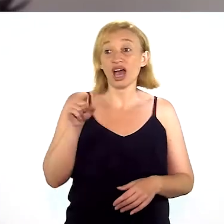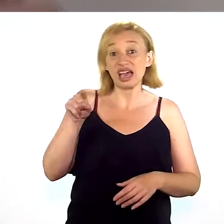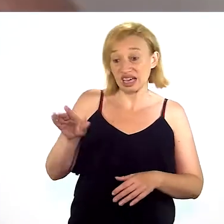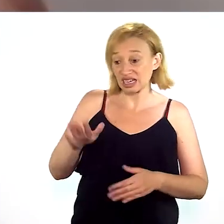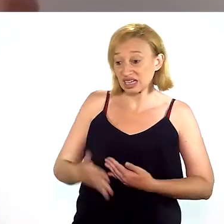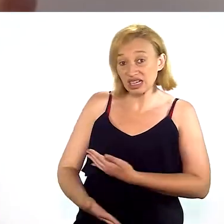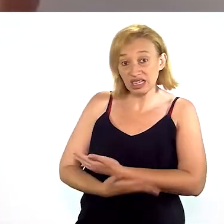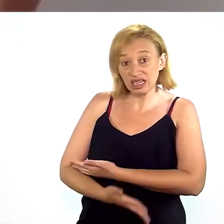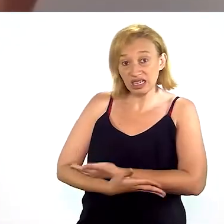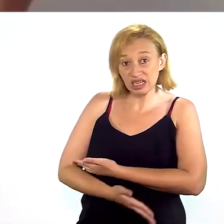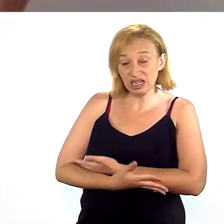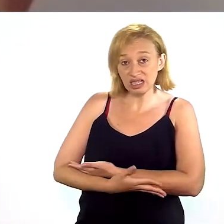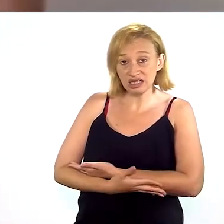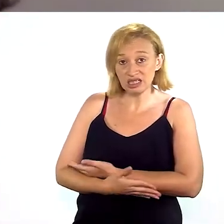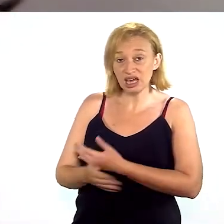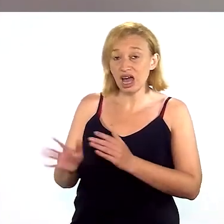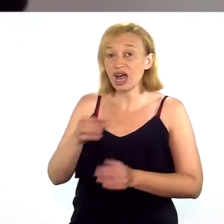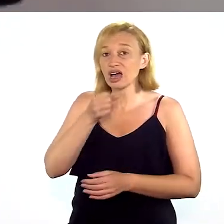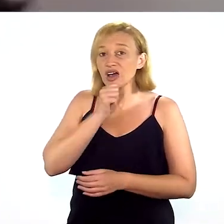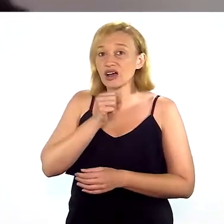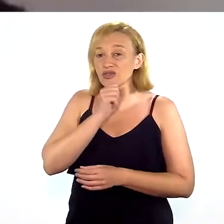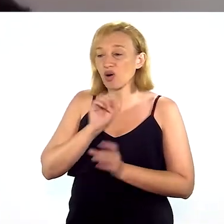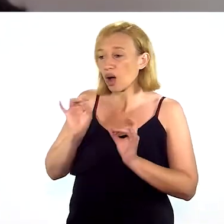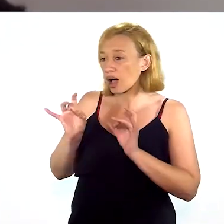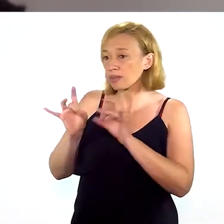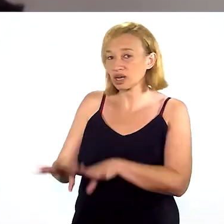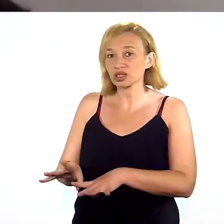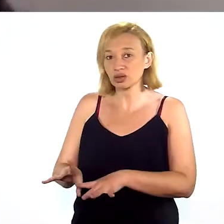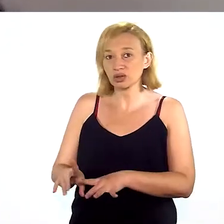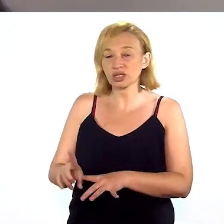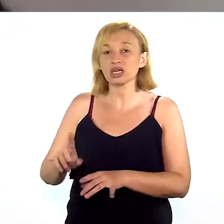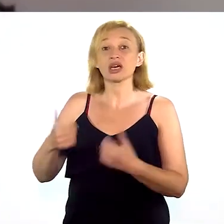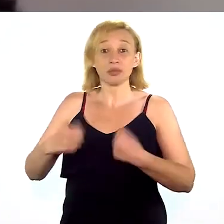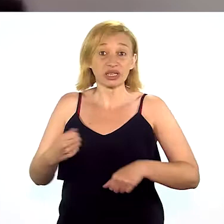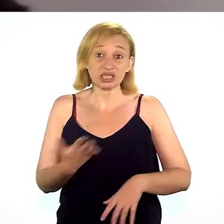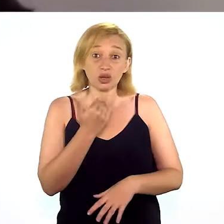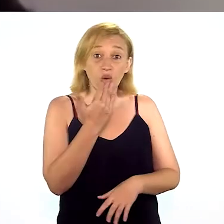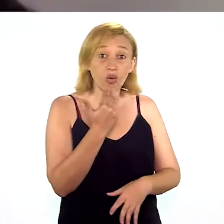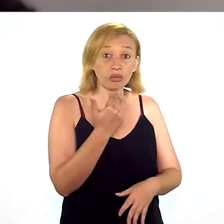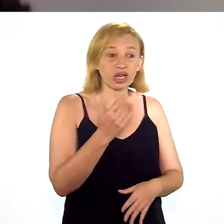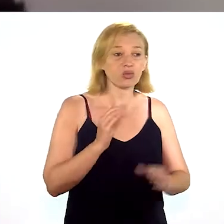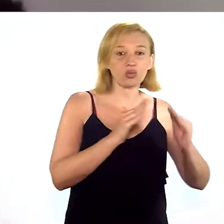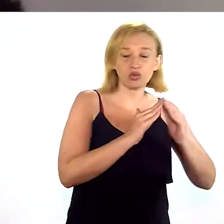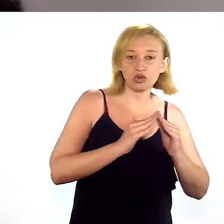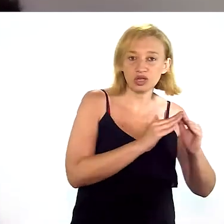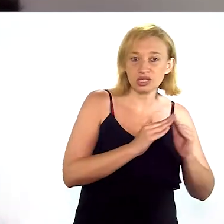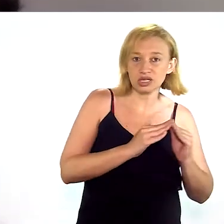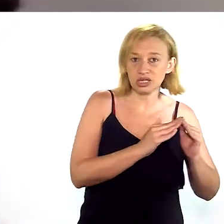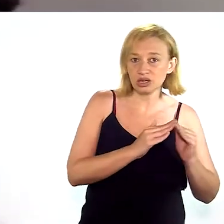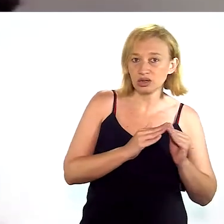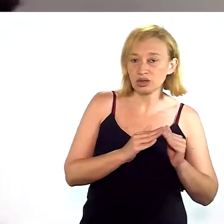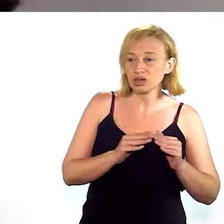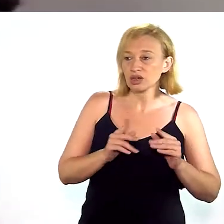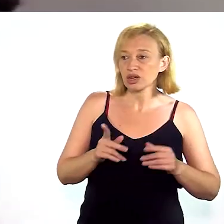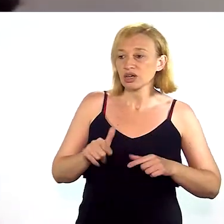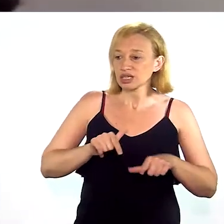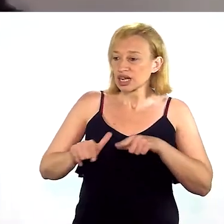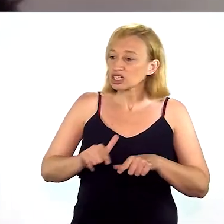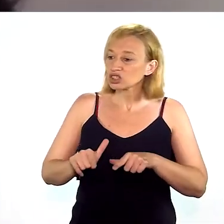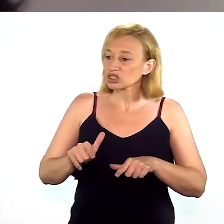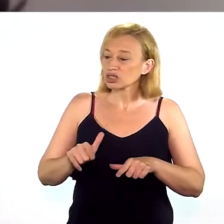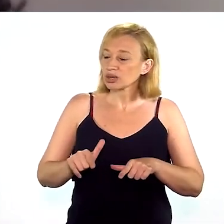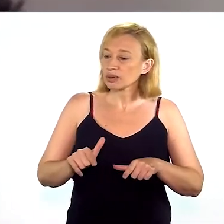vai ficar abandonada. E essa criança precisa comer. E ela é encontrada por um vizinho, e que depois ele vai atrás